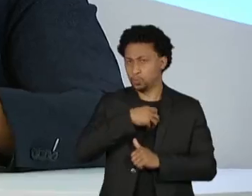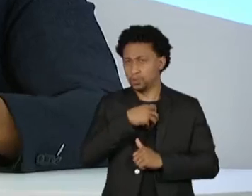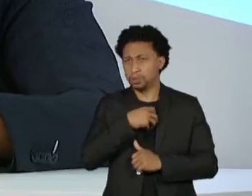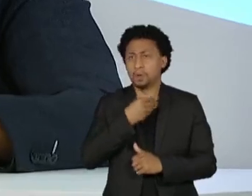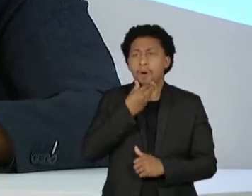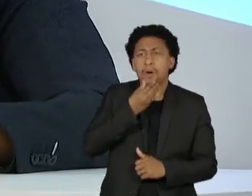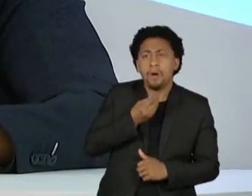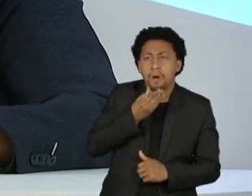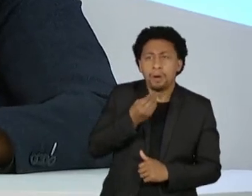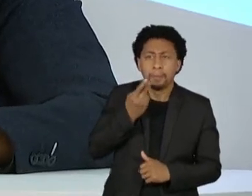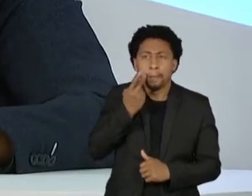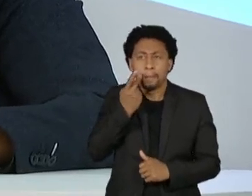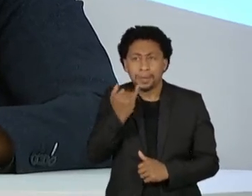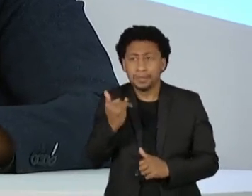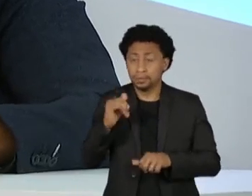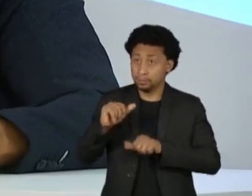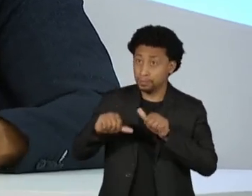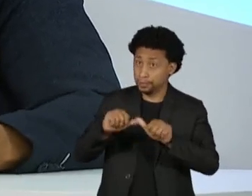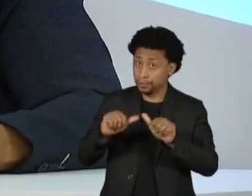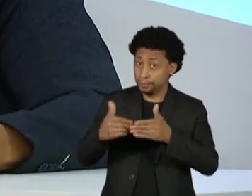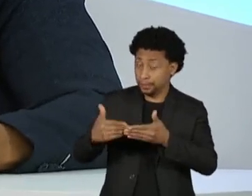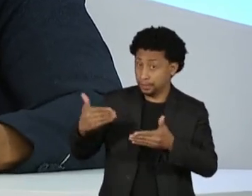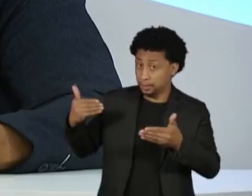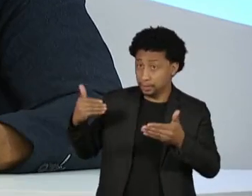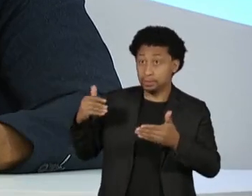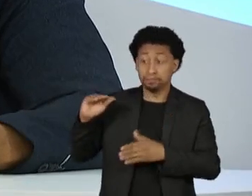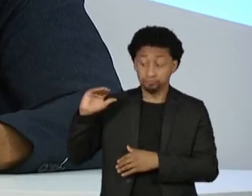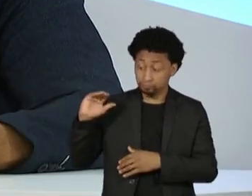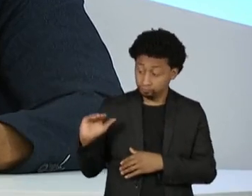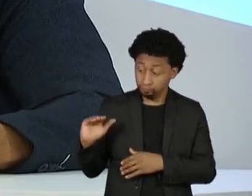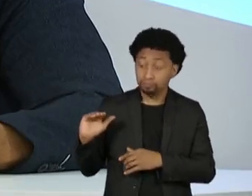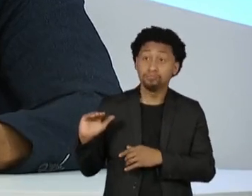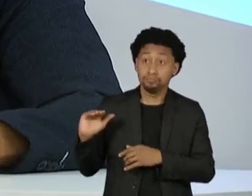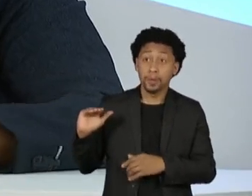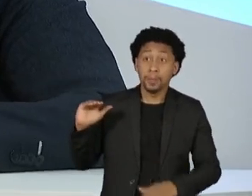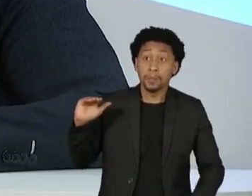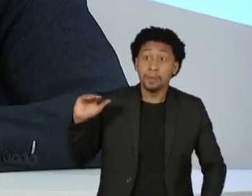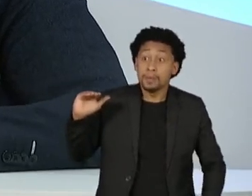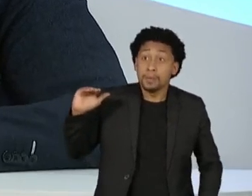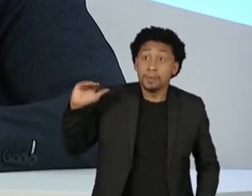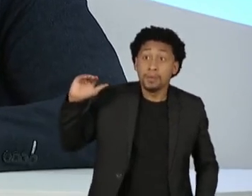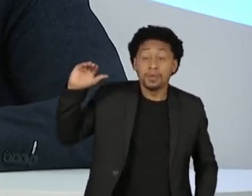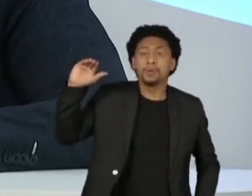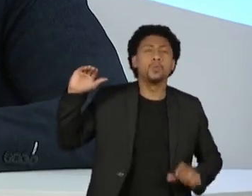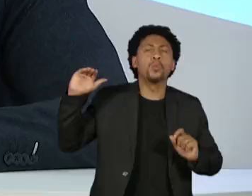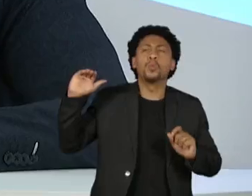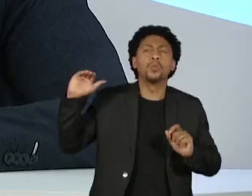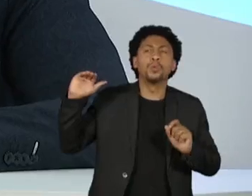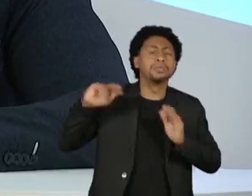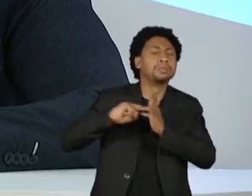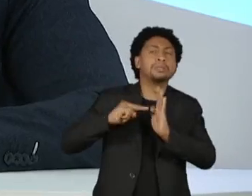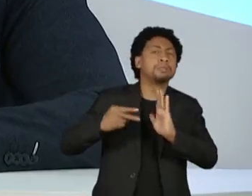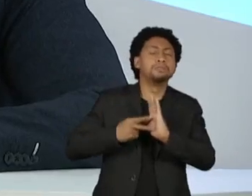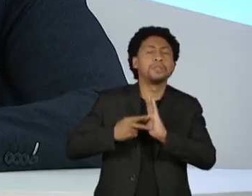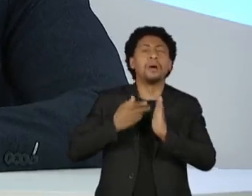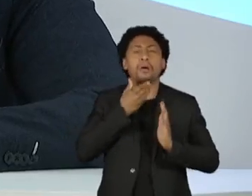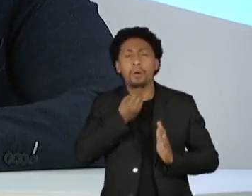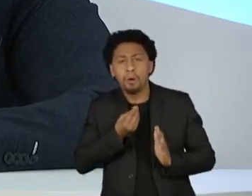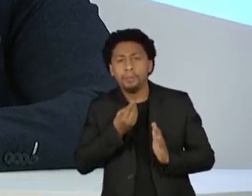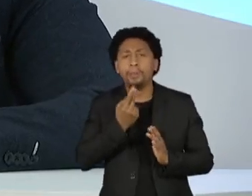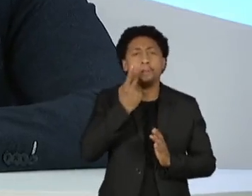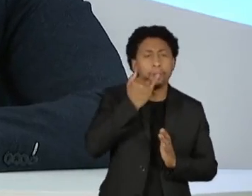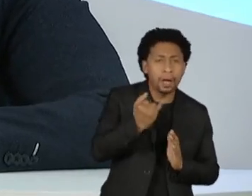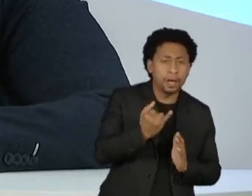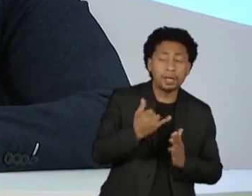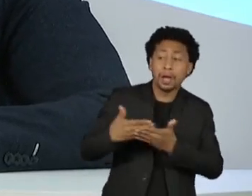que foram as primeiras noções que você teve como menino que que era ser homem no lugar onde você cresceu e o homem o pai que você é e que você almeja